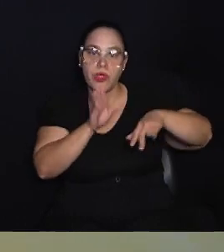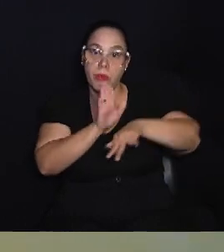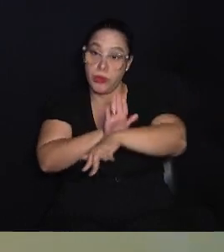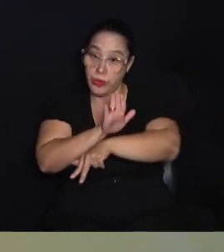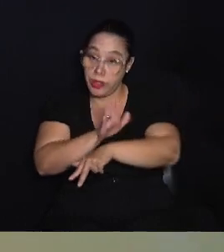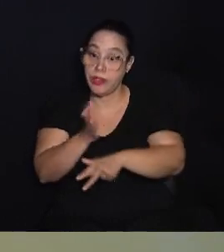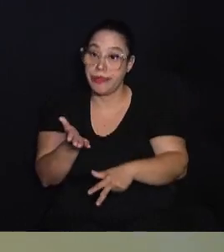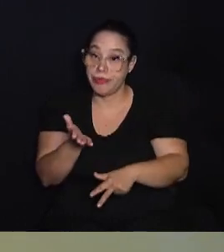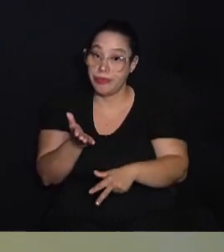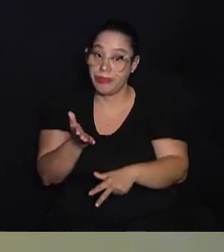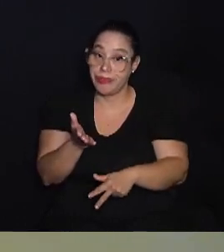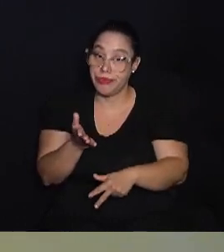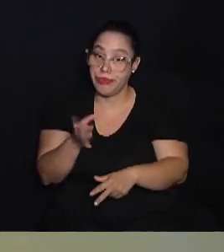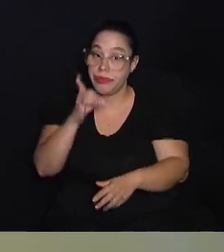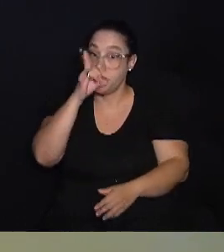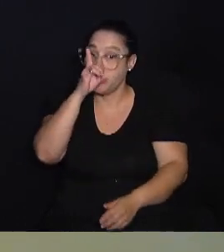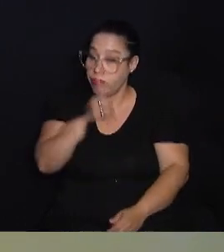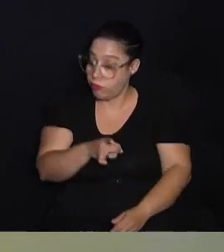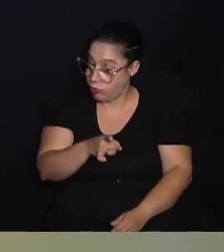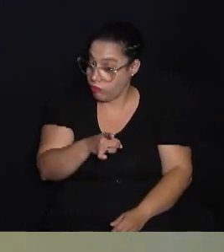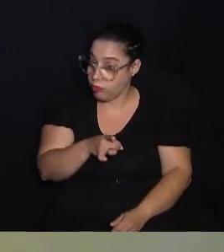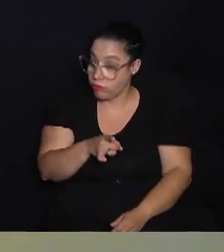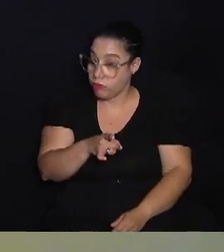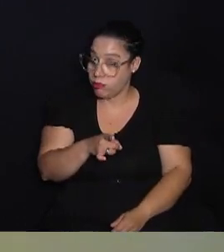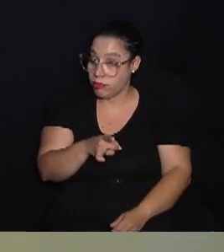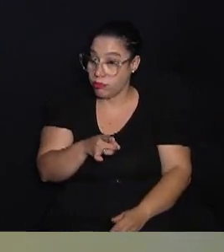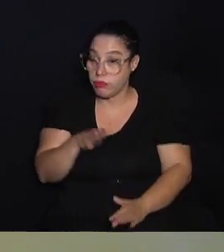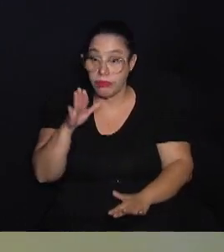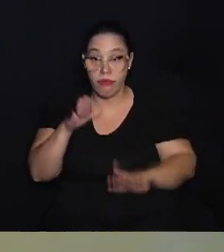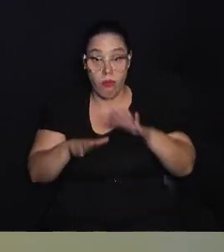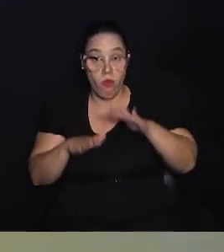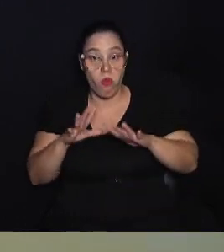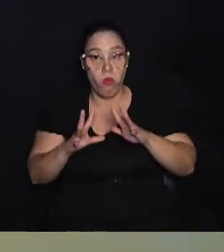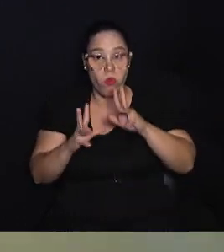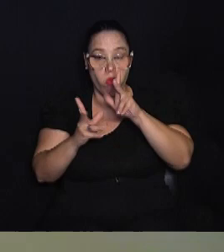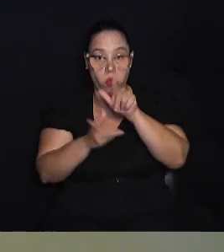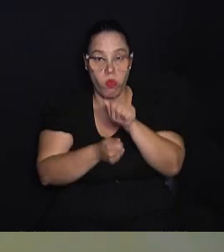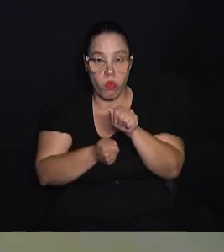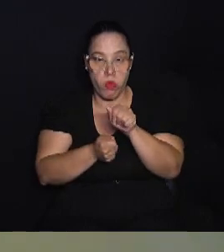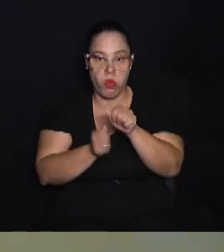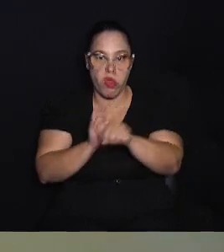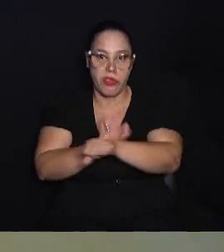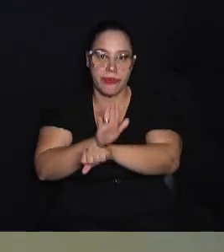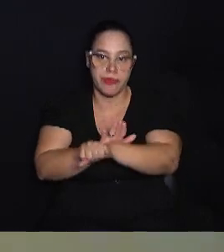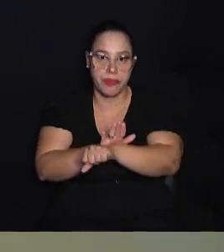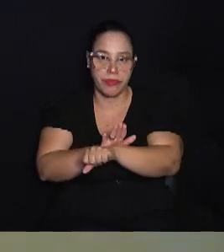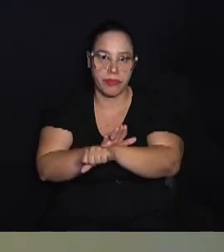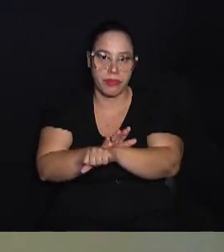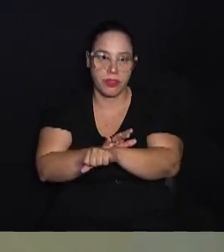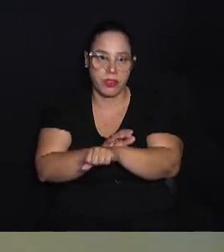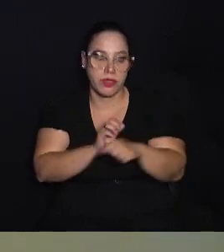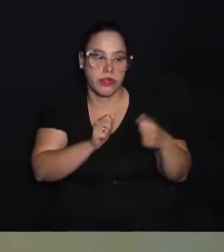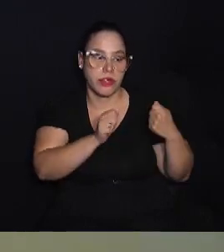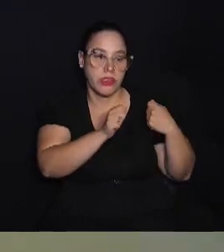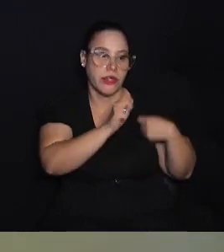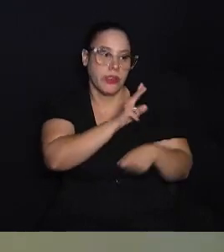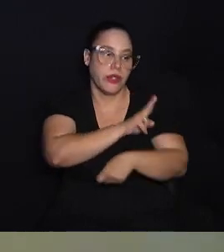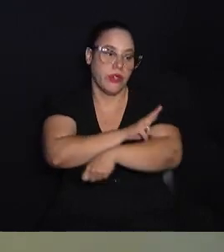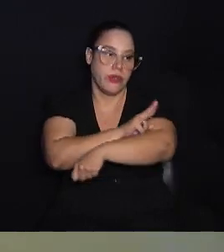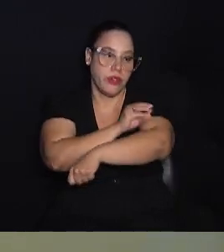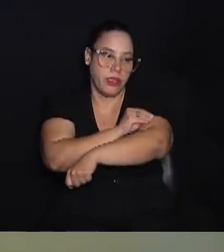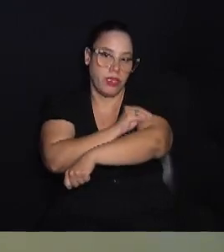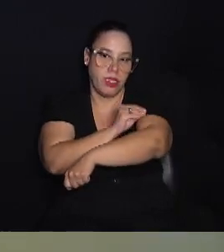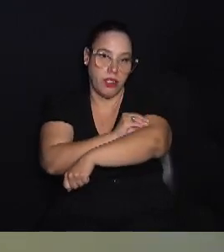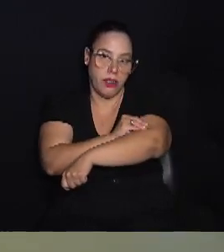ajudar. Uma vez diagnosticado, existem associações no mundo inteiro para ajudar os cuidadores dos pacientes com Alzheimer. Aqui no